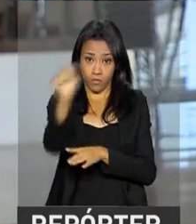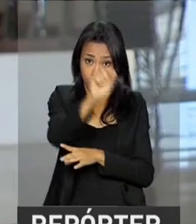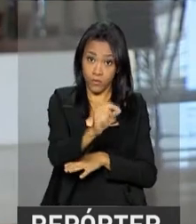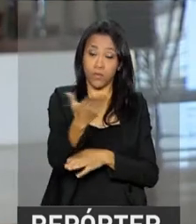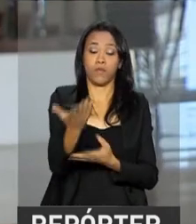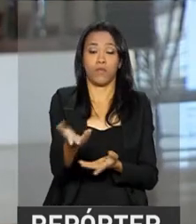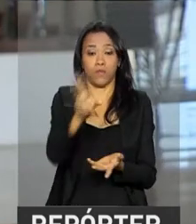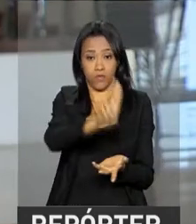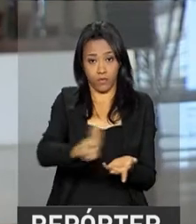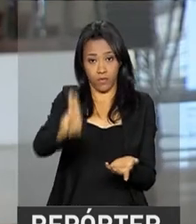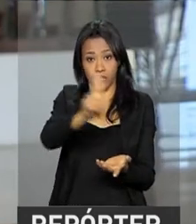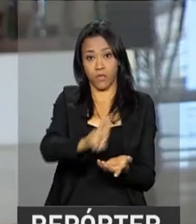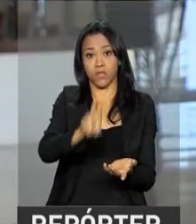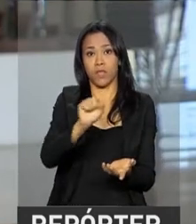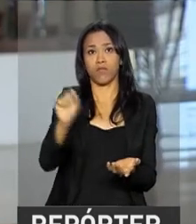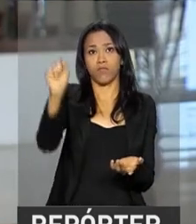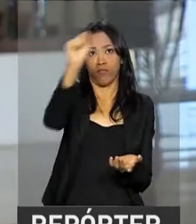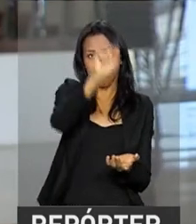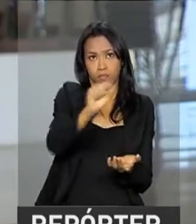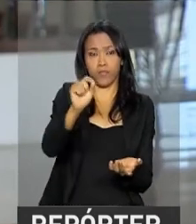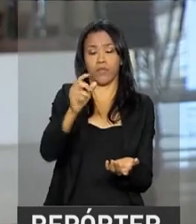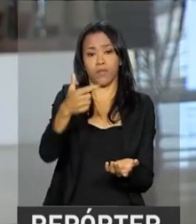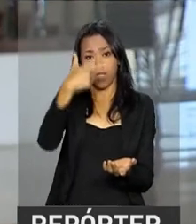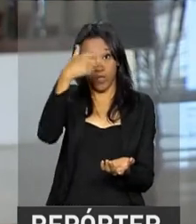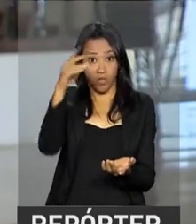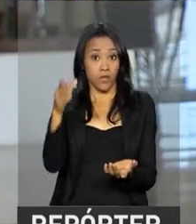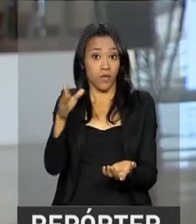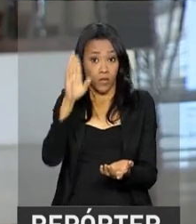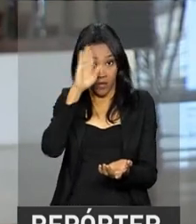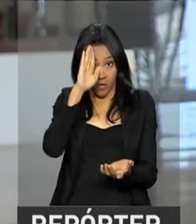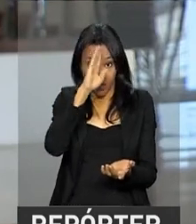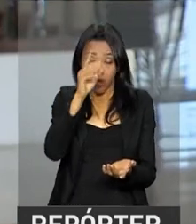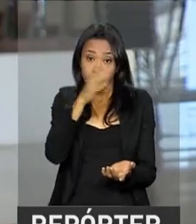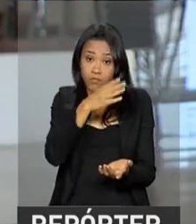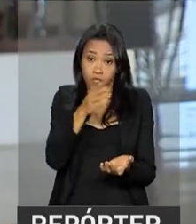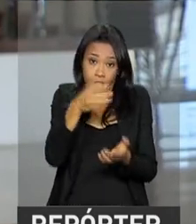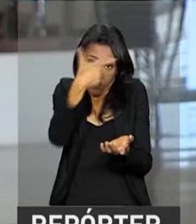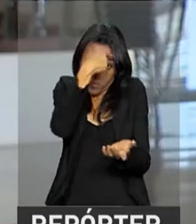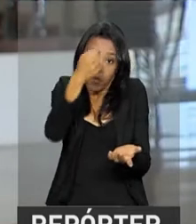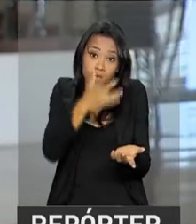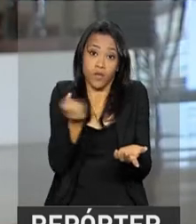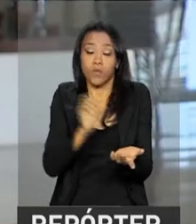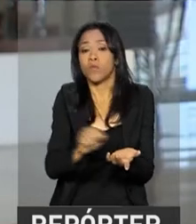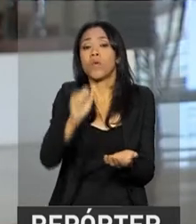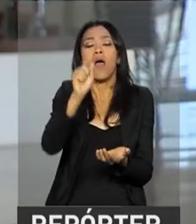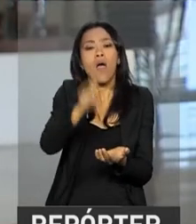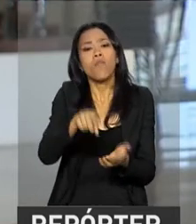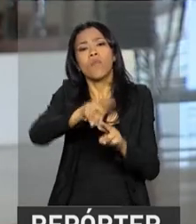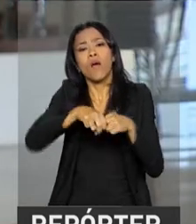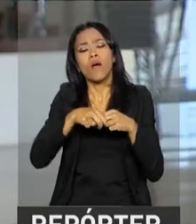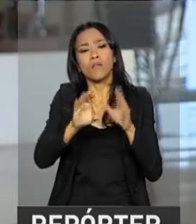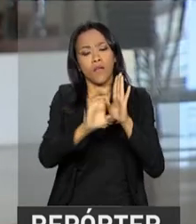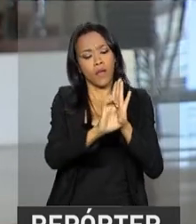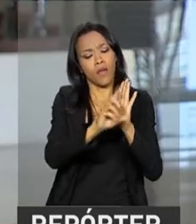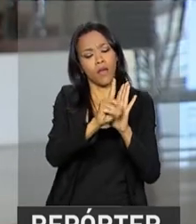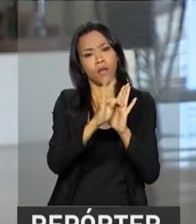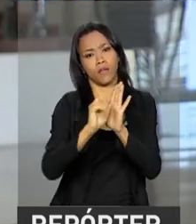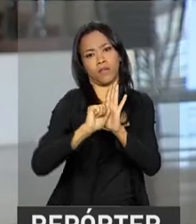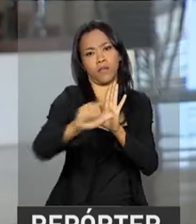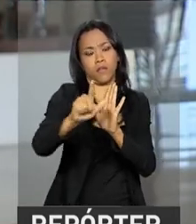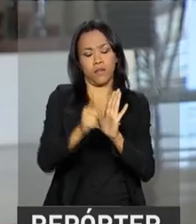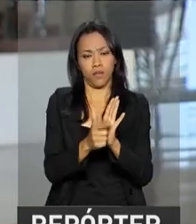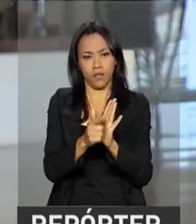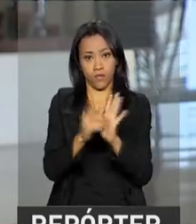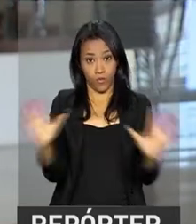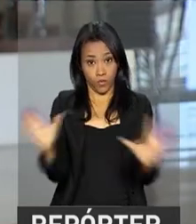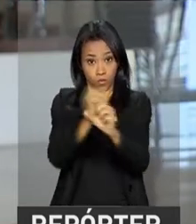de todo o país e essa seleção é resultado de um edital publicado em 2014 do total de